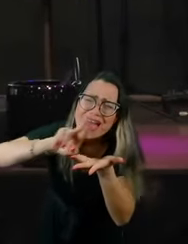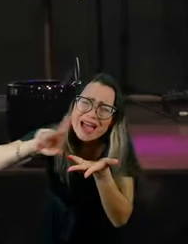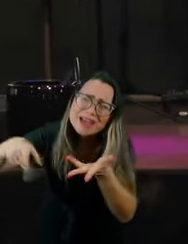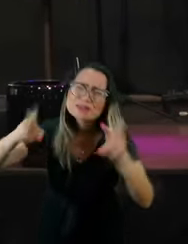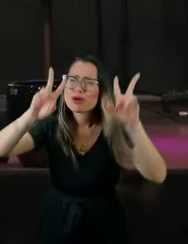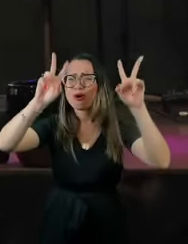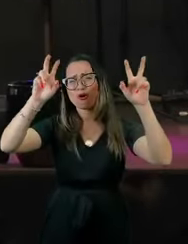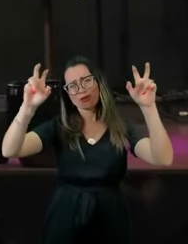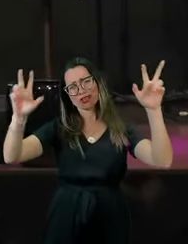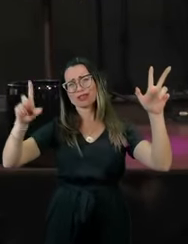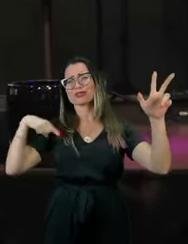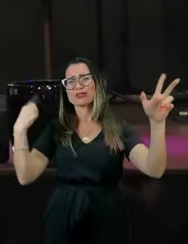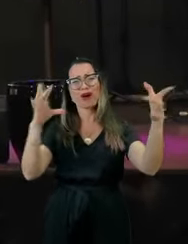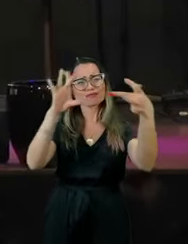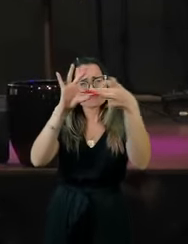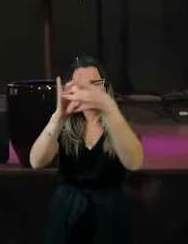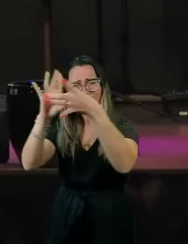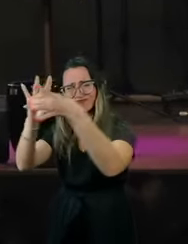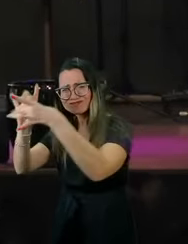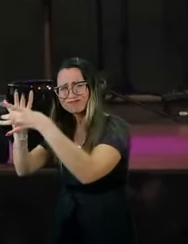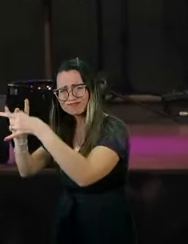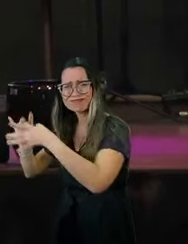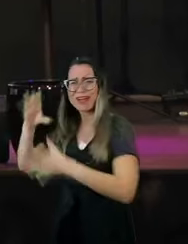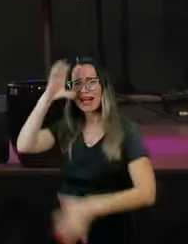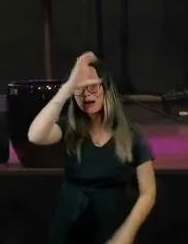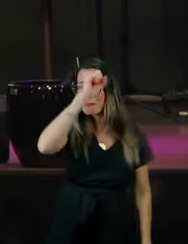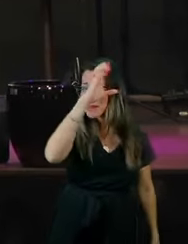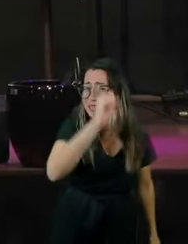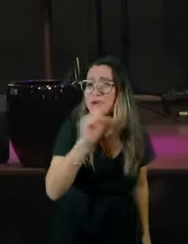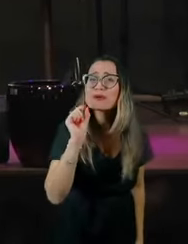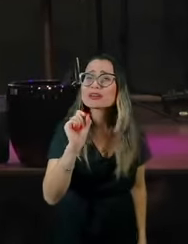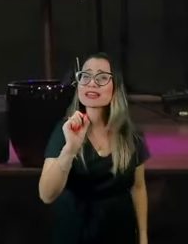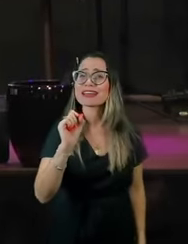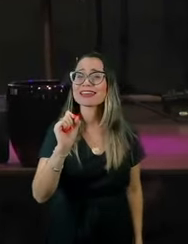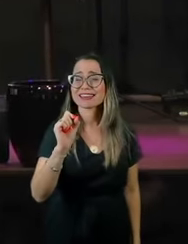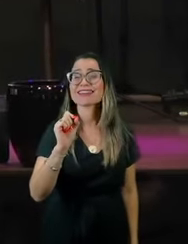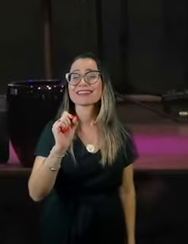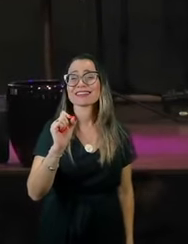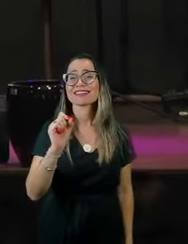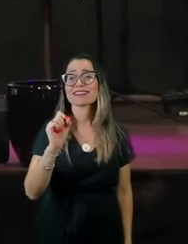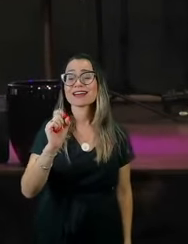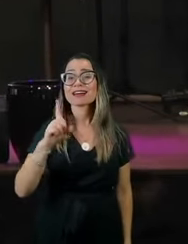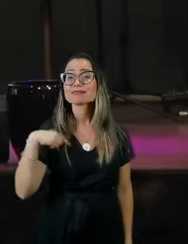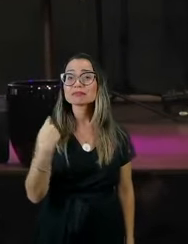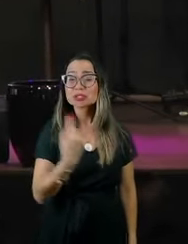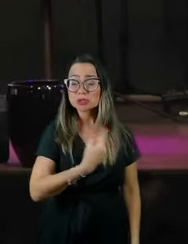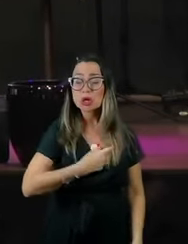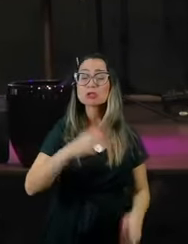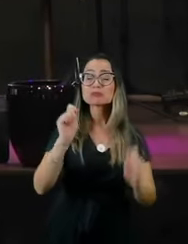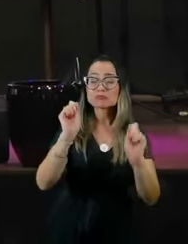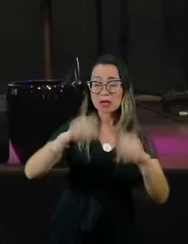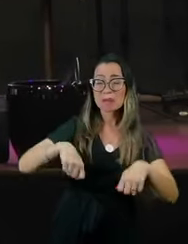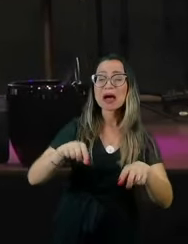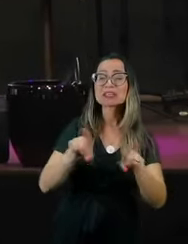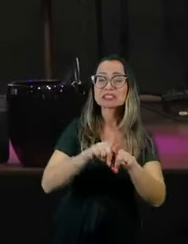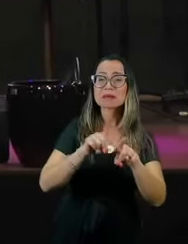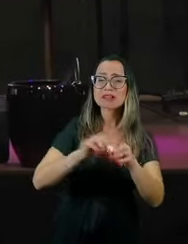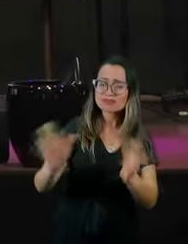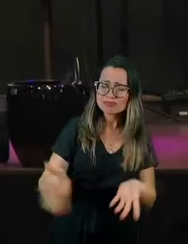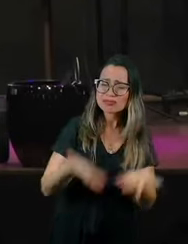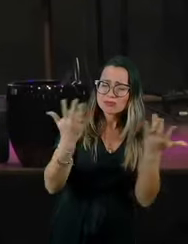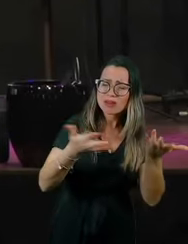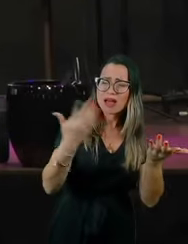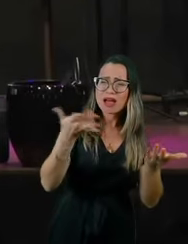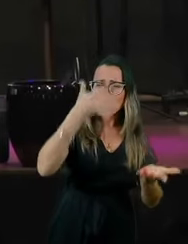contextos, nós vamos juntar e aprender que, com conexões, e entender o quanto nós podemos ser relevantes na vida das pessoas que estão ao nosso